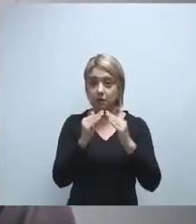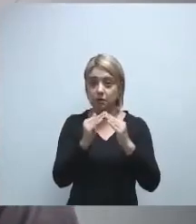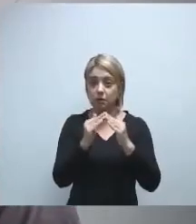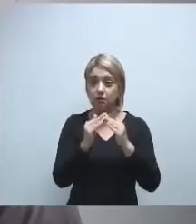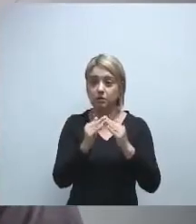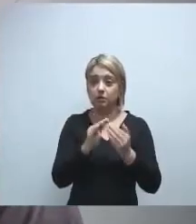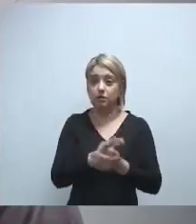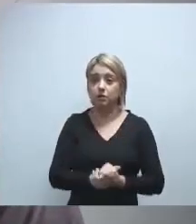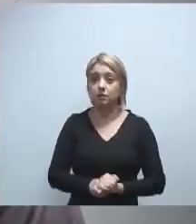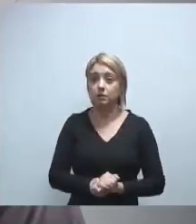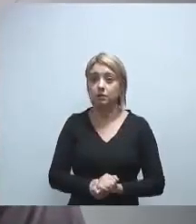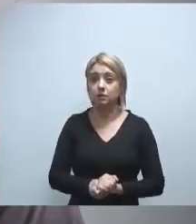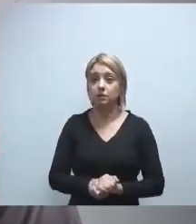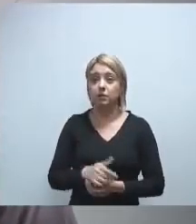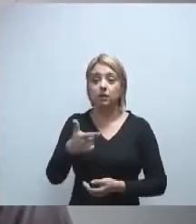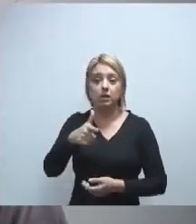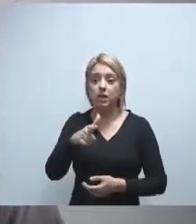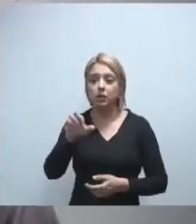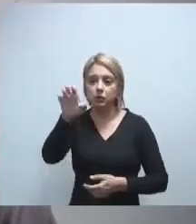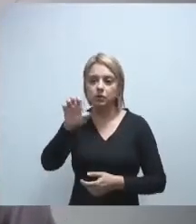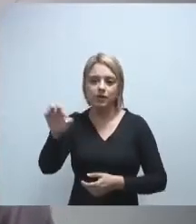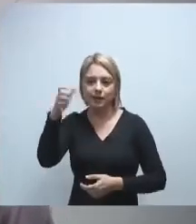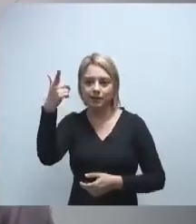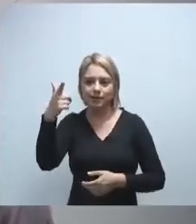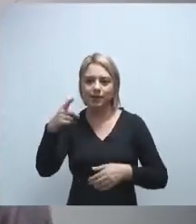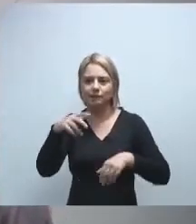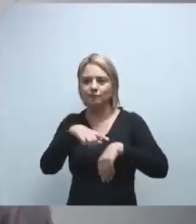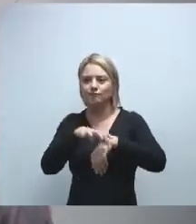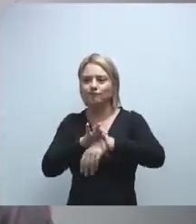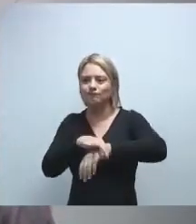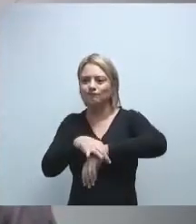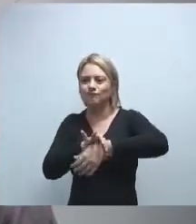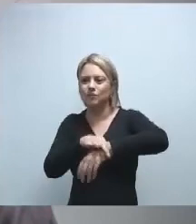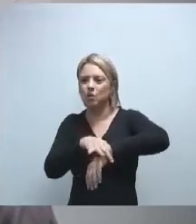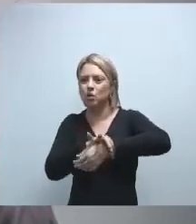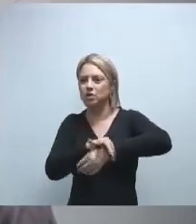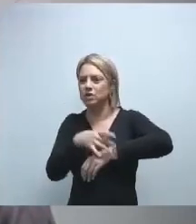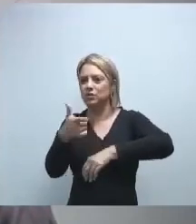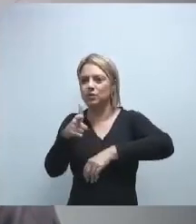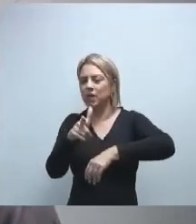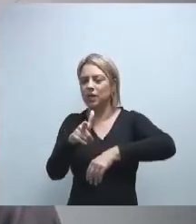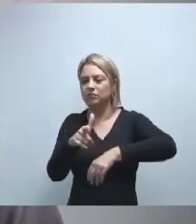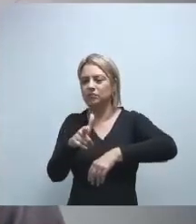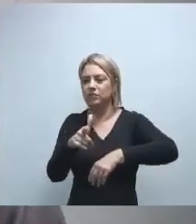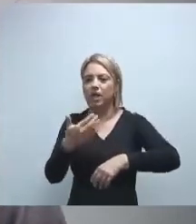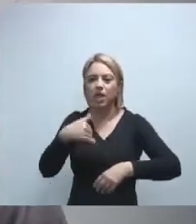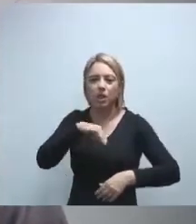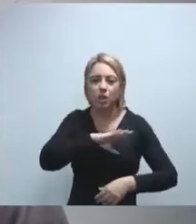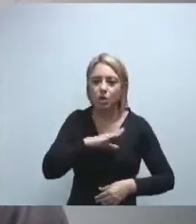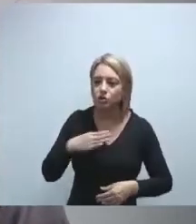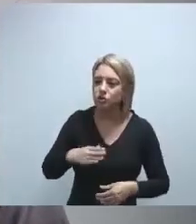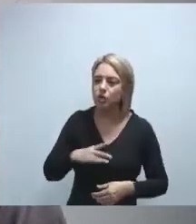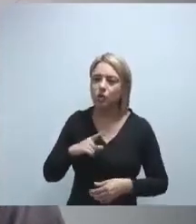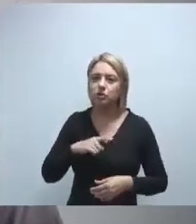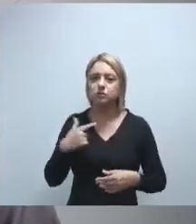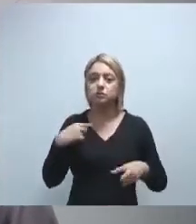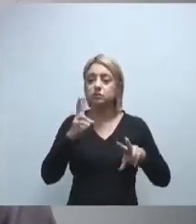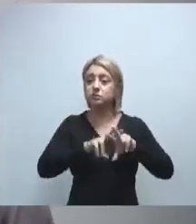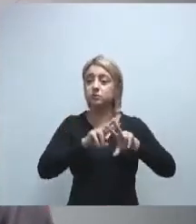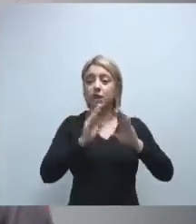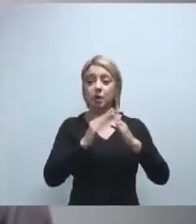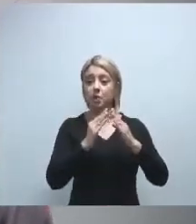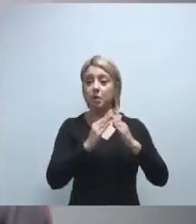nem todo o estado tem tornozeleira quando não tem tornozeleira nós todos aqui vivemos em prisão